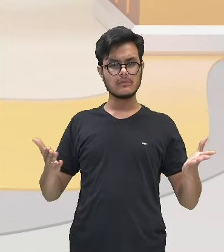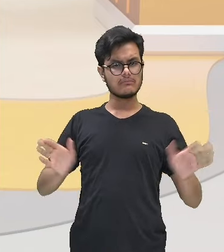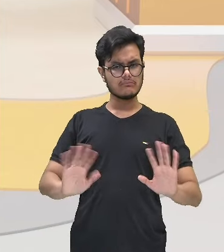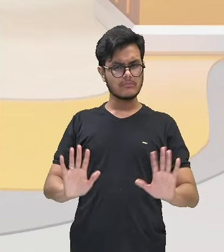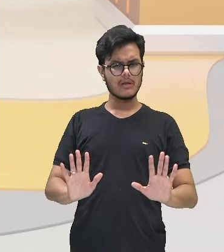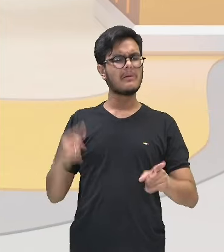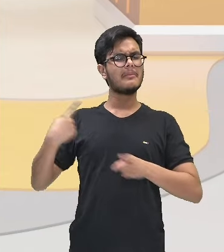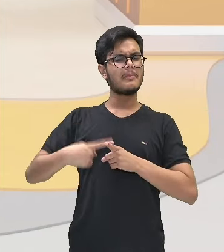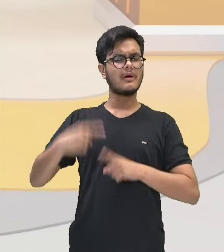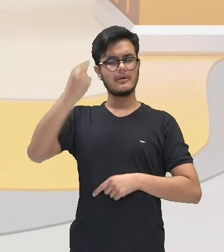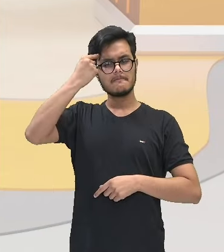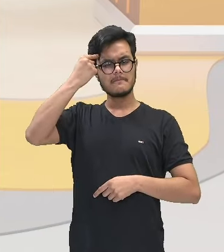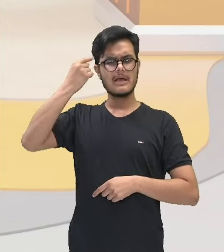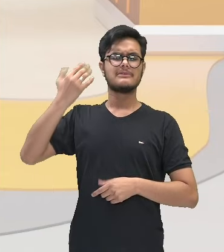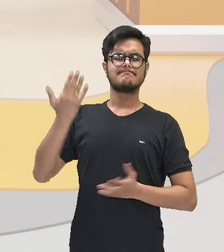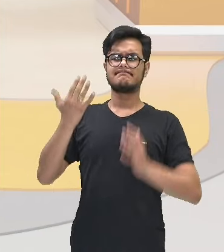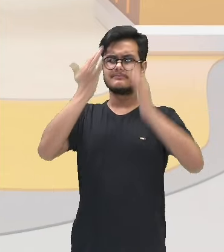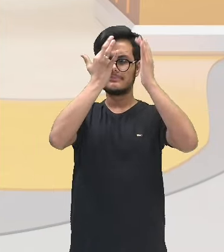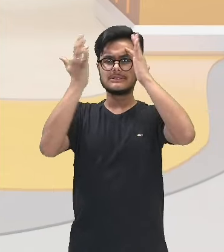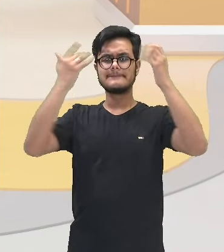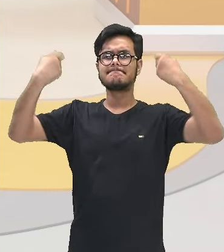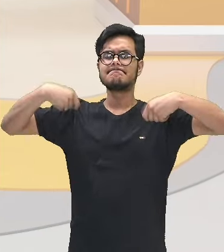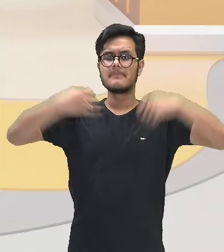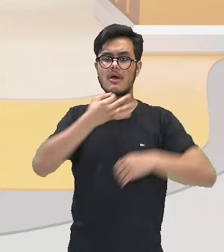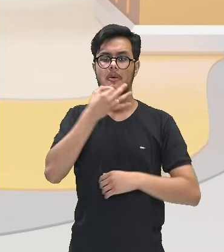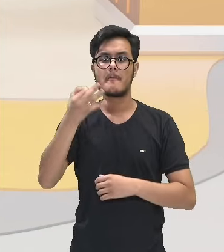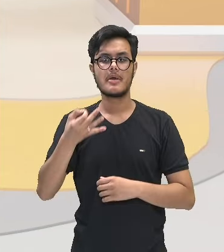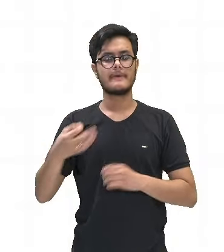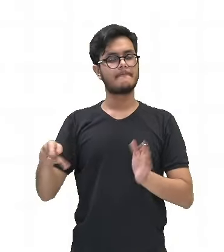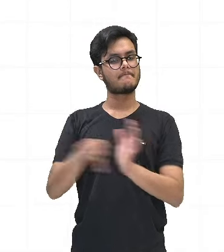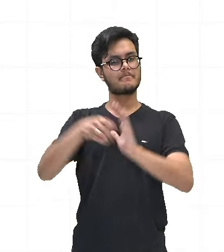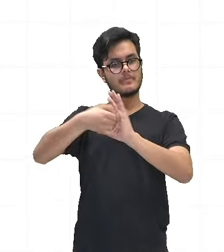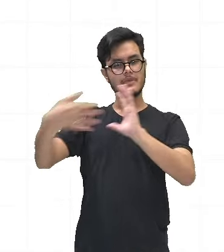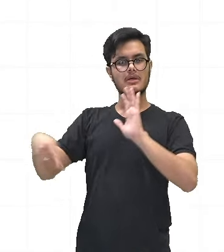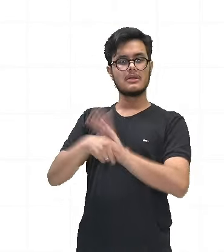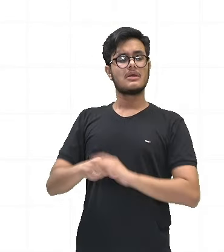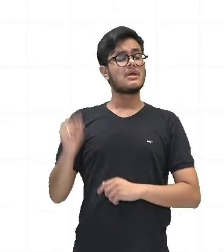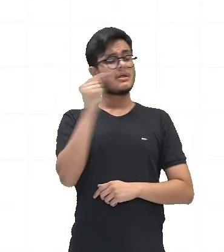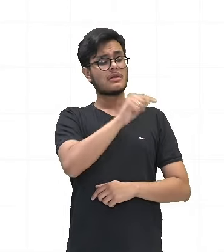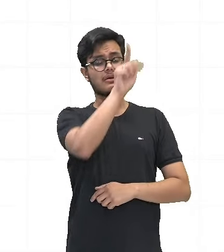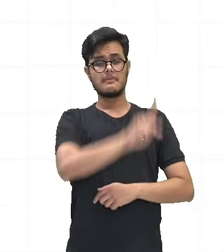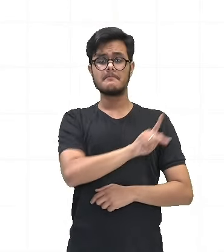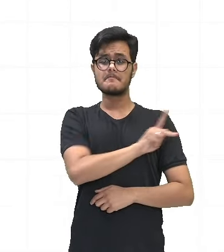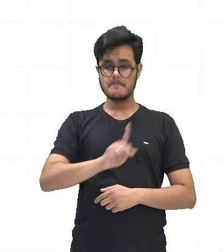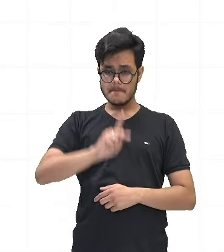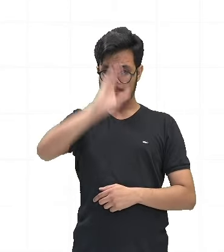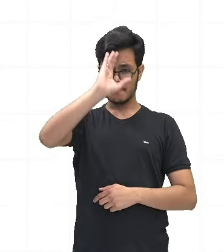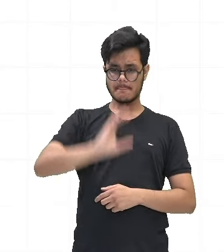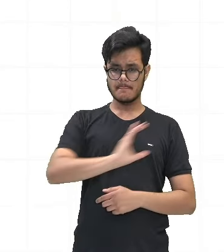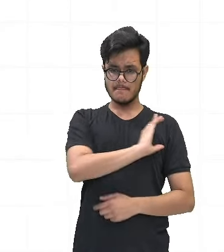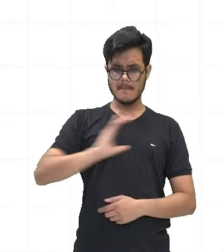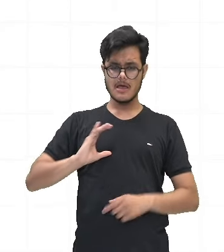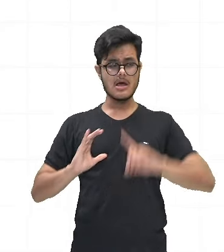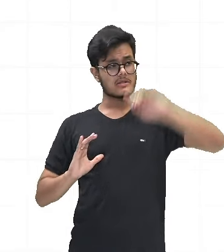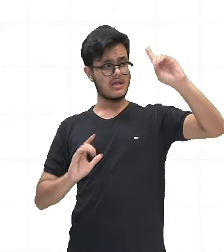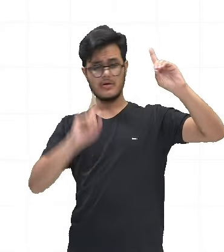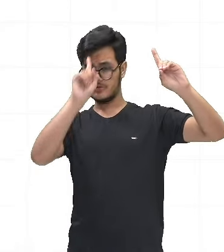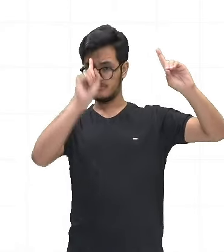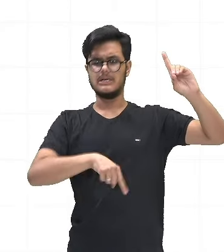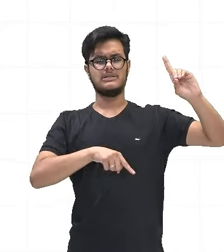começar a indagar. Então, vamos observar aí características do teocentrismo. Doutrina em que Deus é o centro